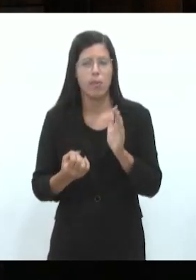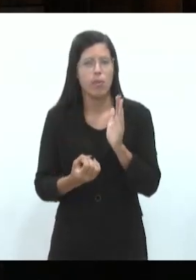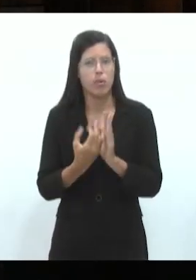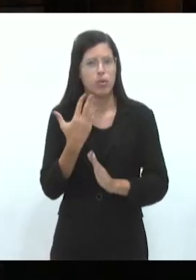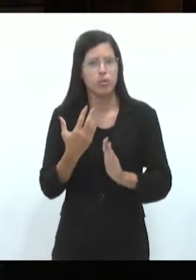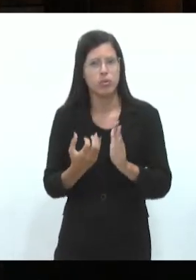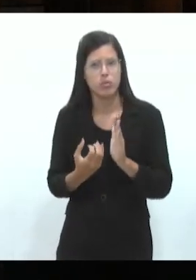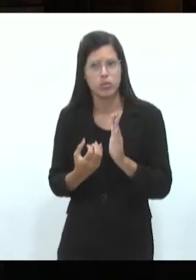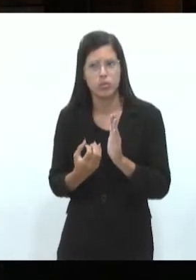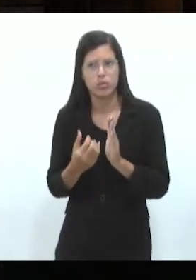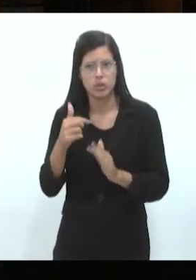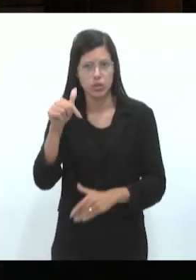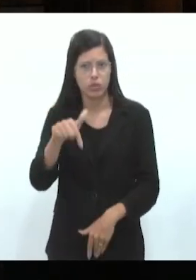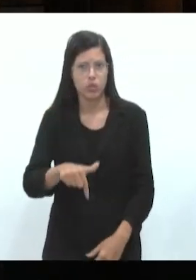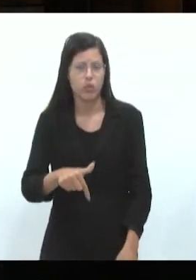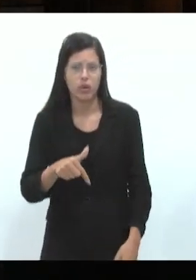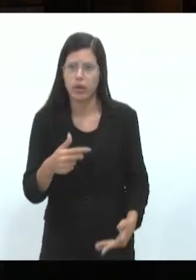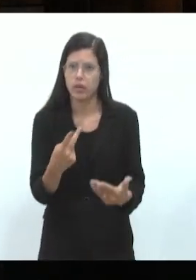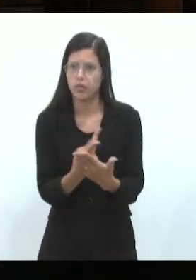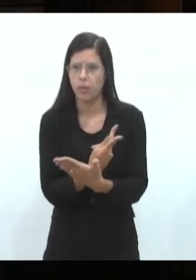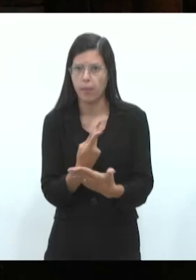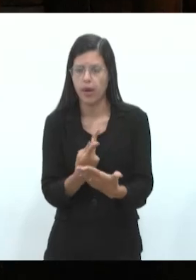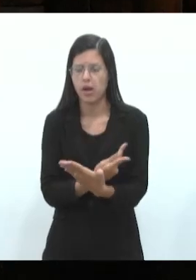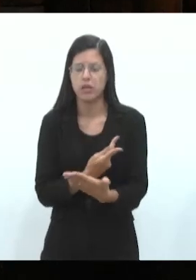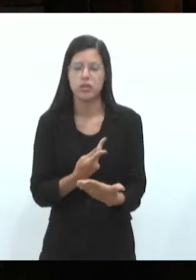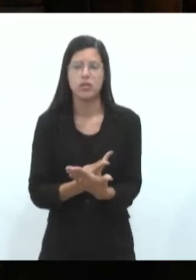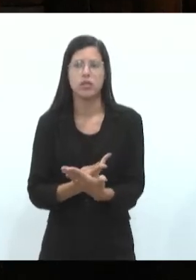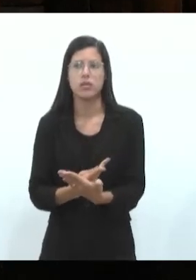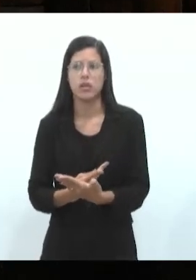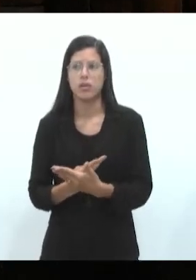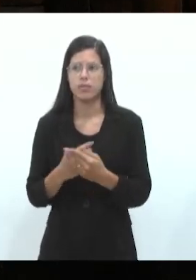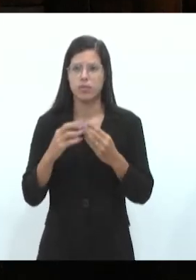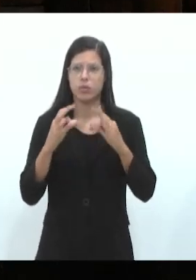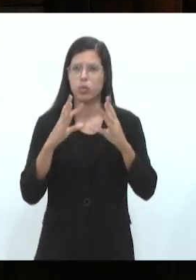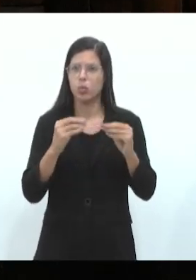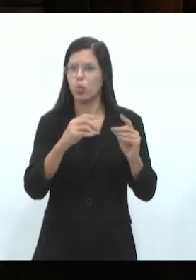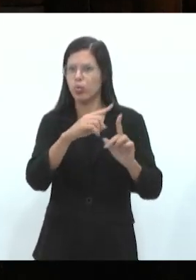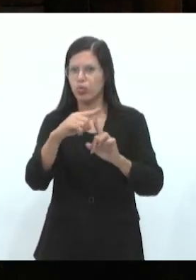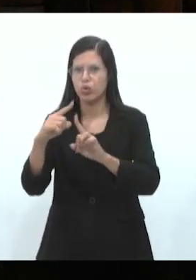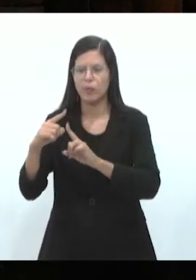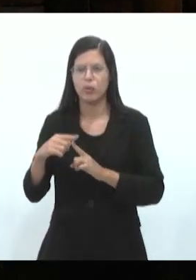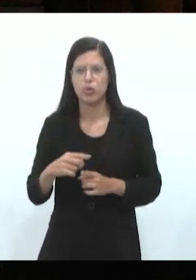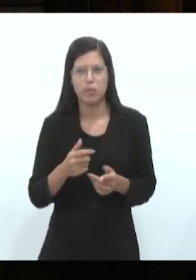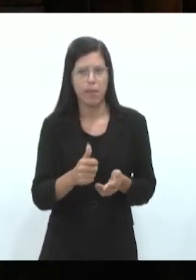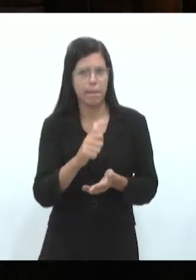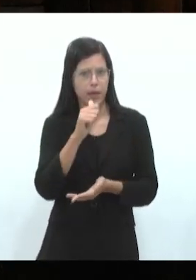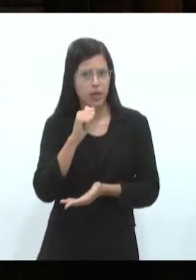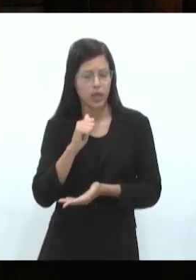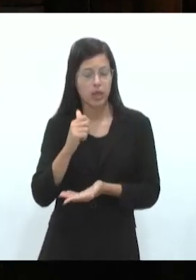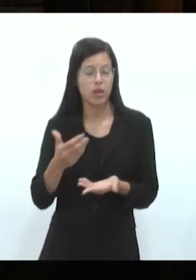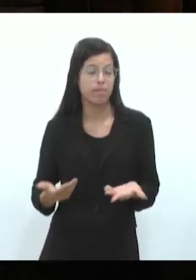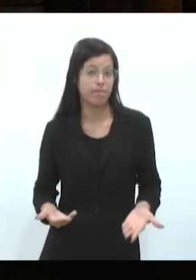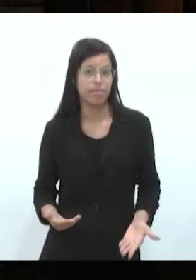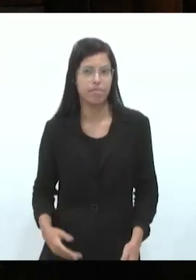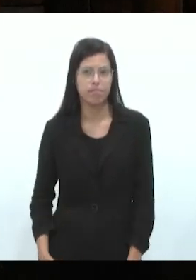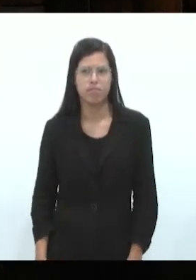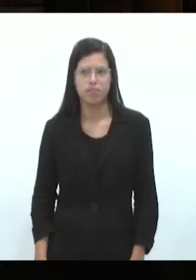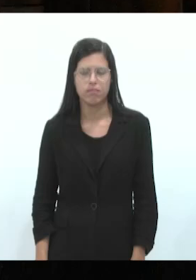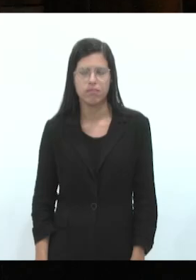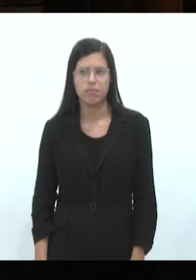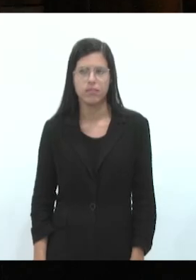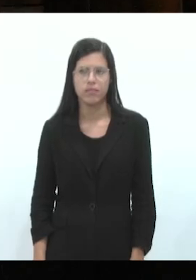produzidos aqui clandestinamente, todos os tipos de bebida. Então, daqui a